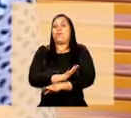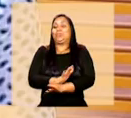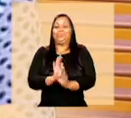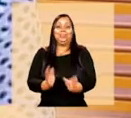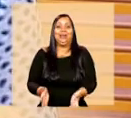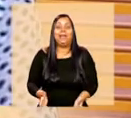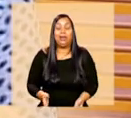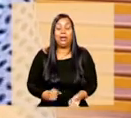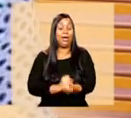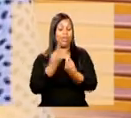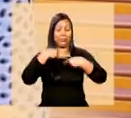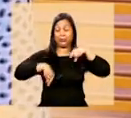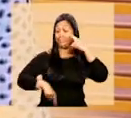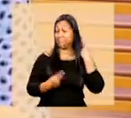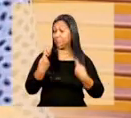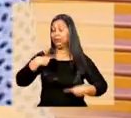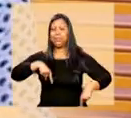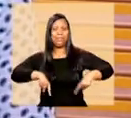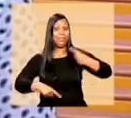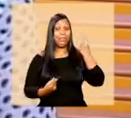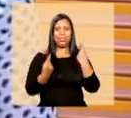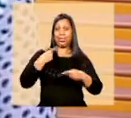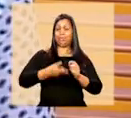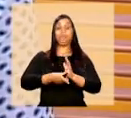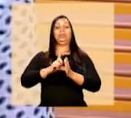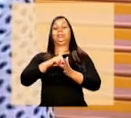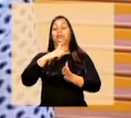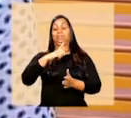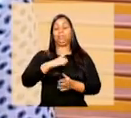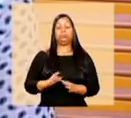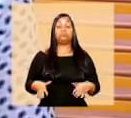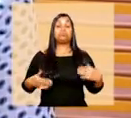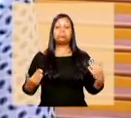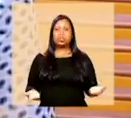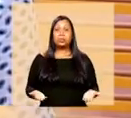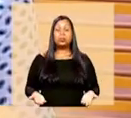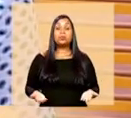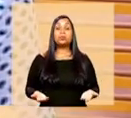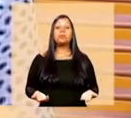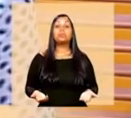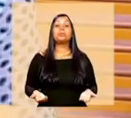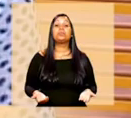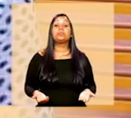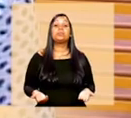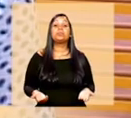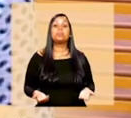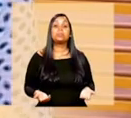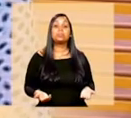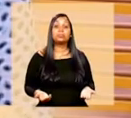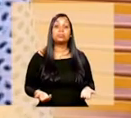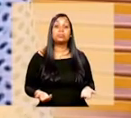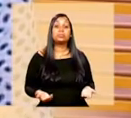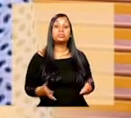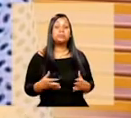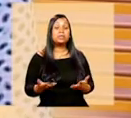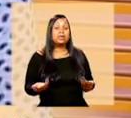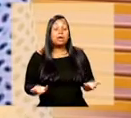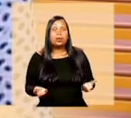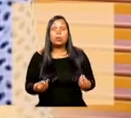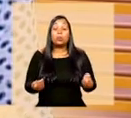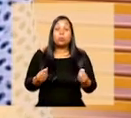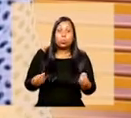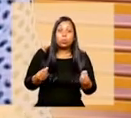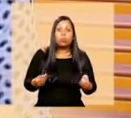né? A ansiedade sempre vem antes. Então, você fica assim, meu